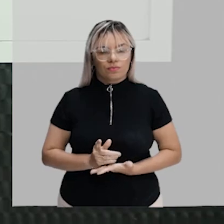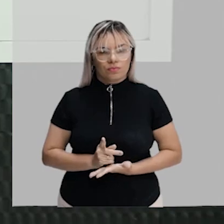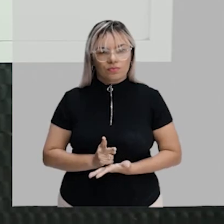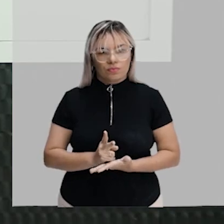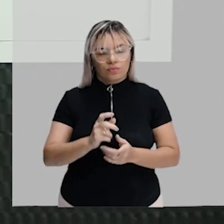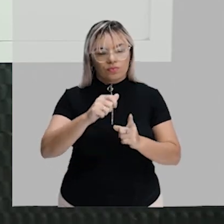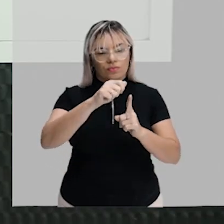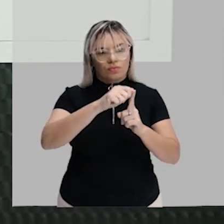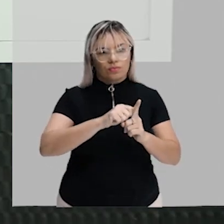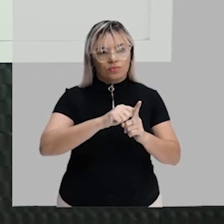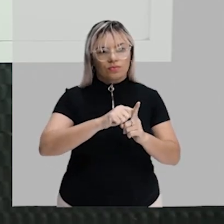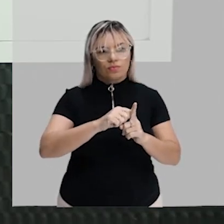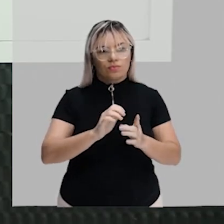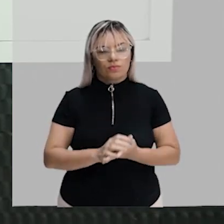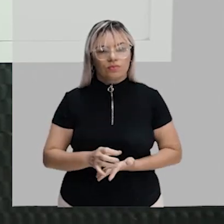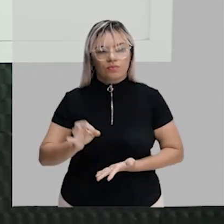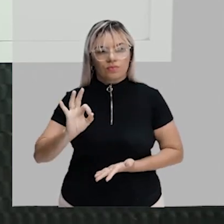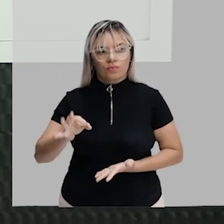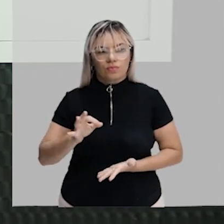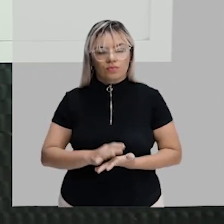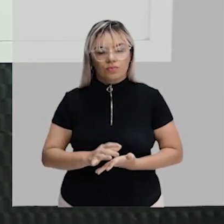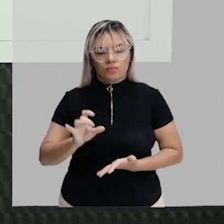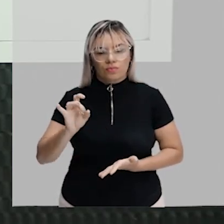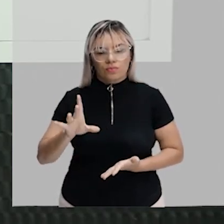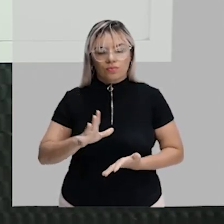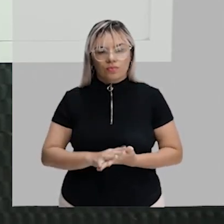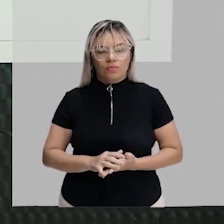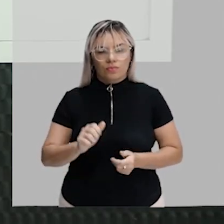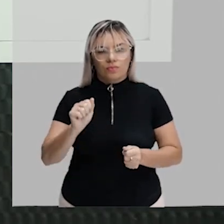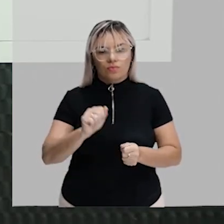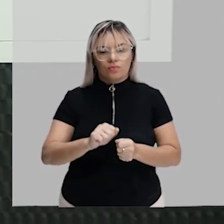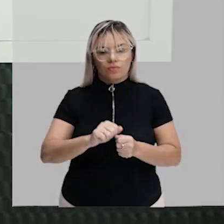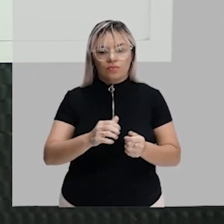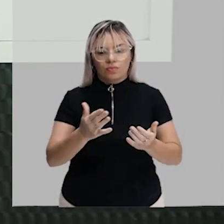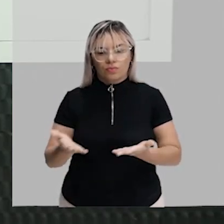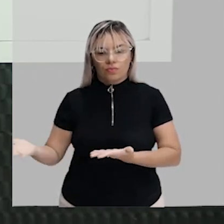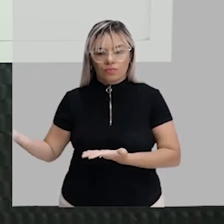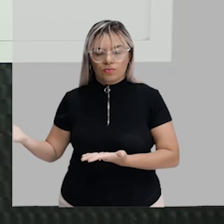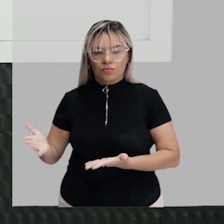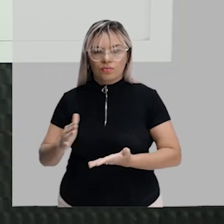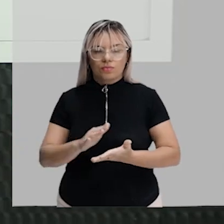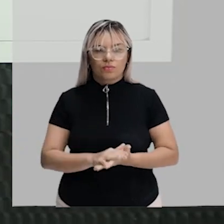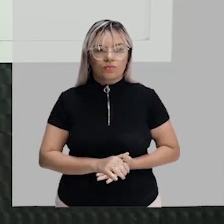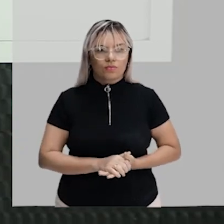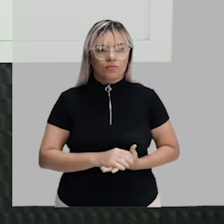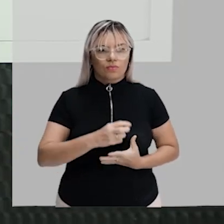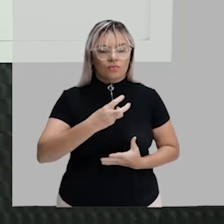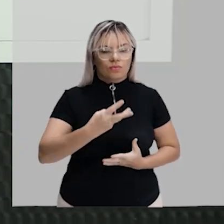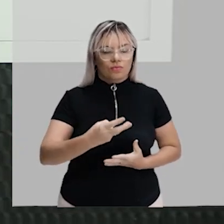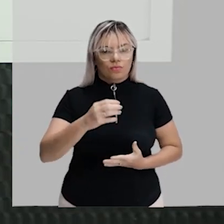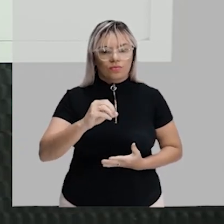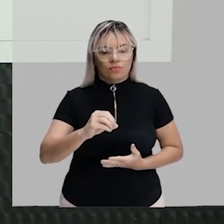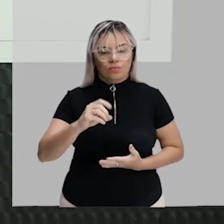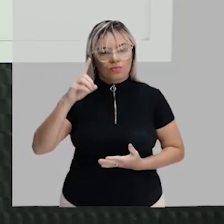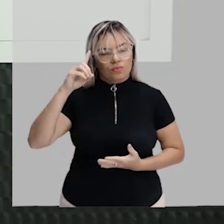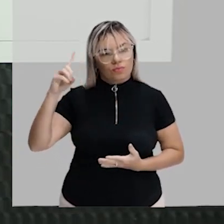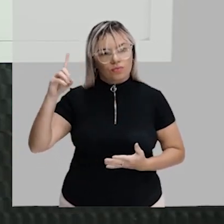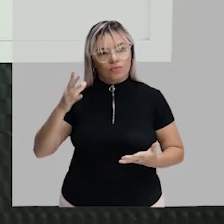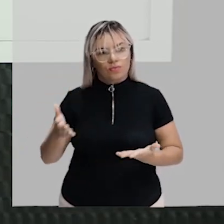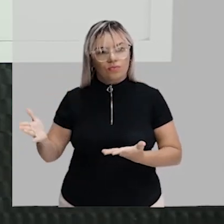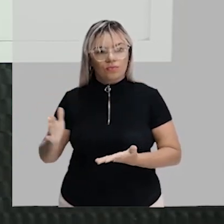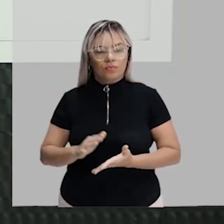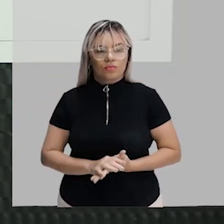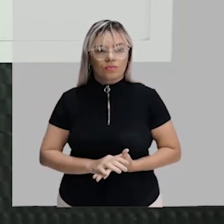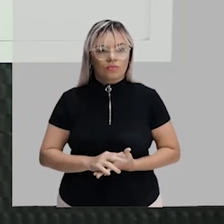o mês. Certo? Só que isso aí foi feito durante quanto tempo? Durante 30 dias. Então eu tenho que